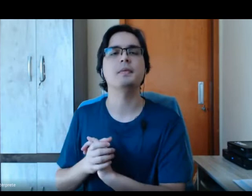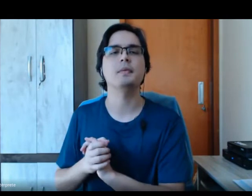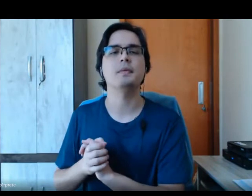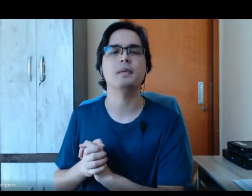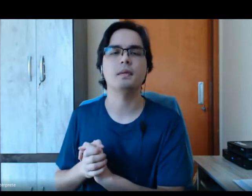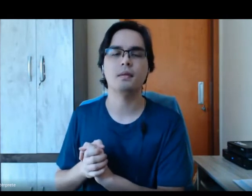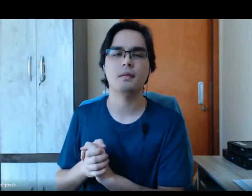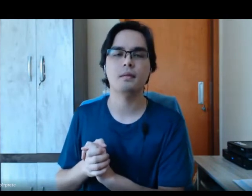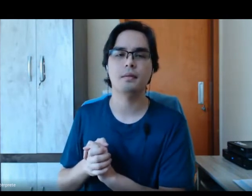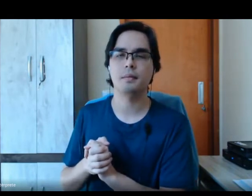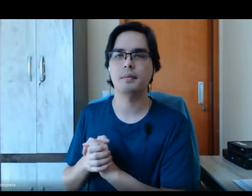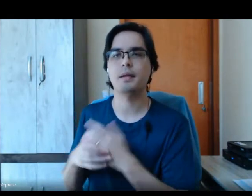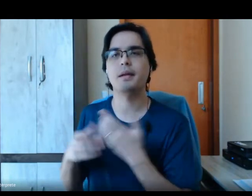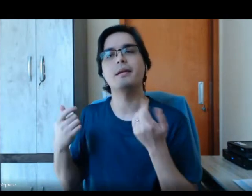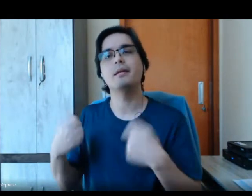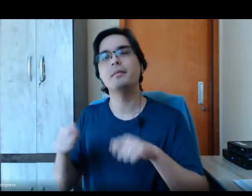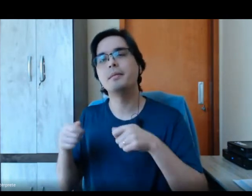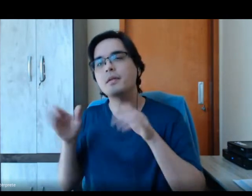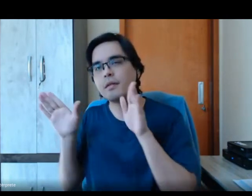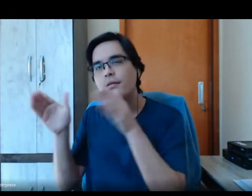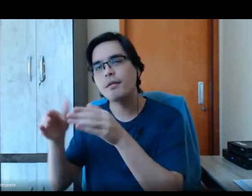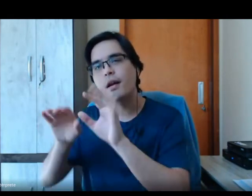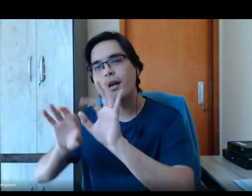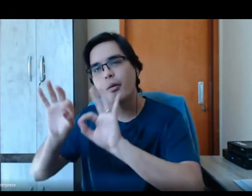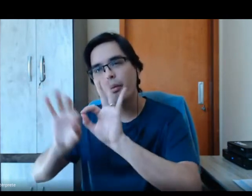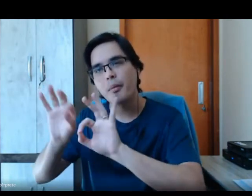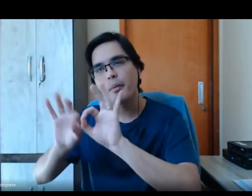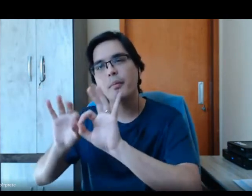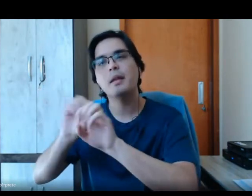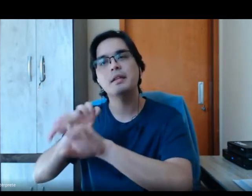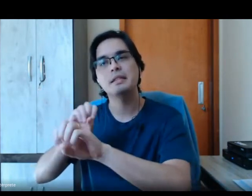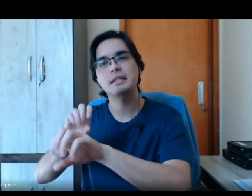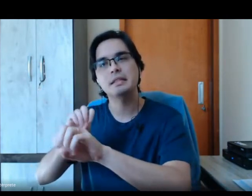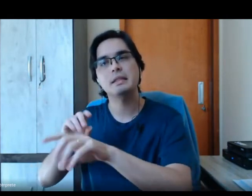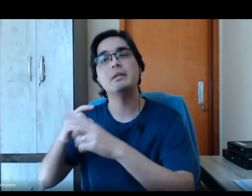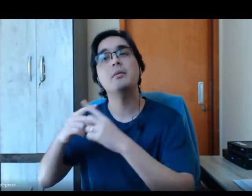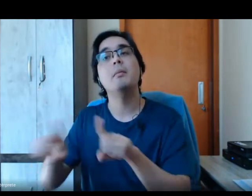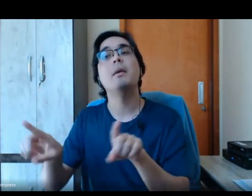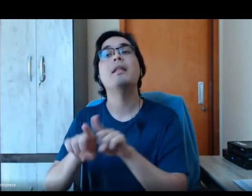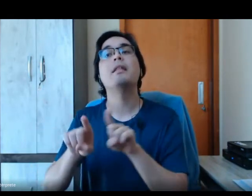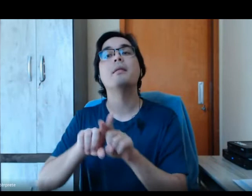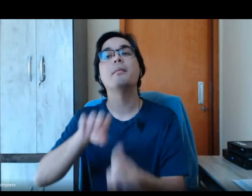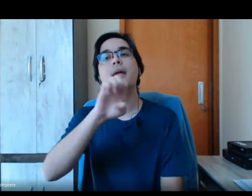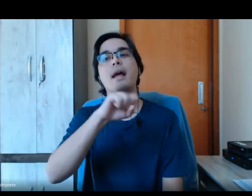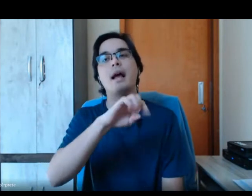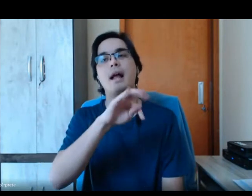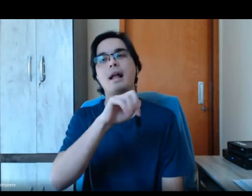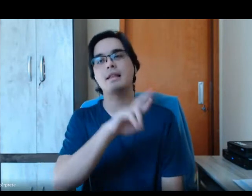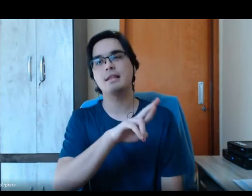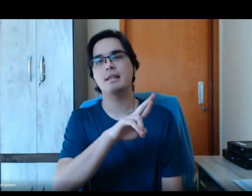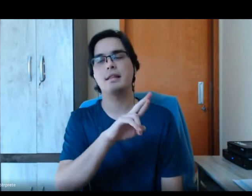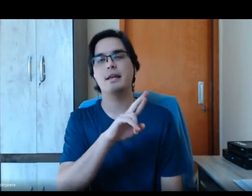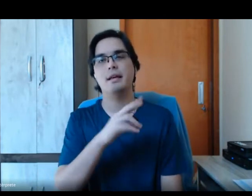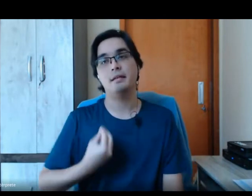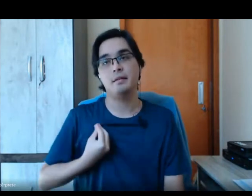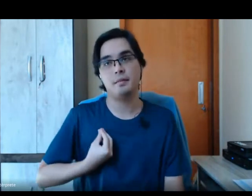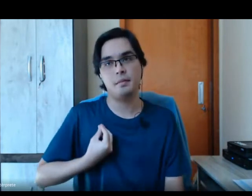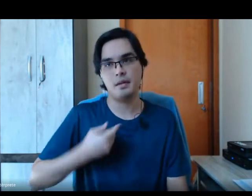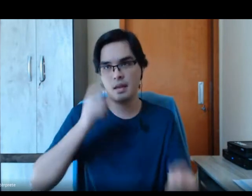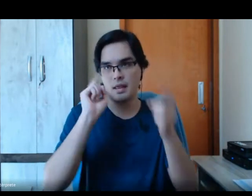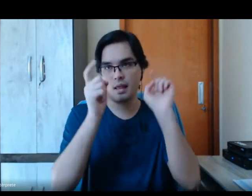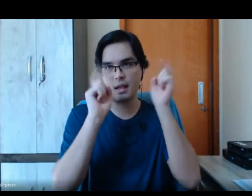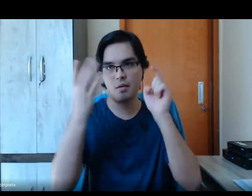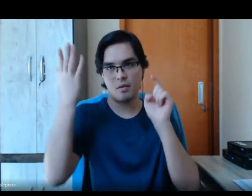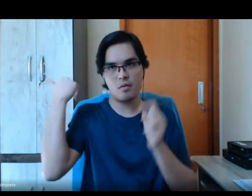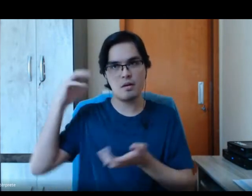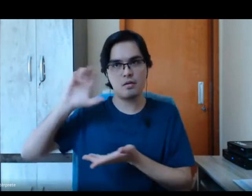E a gente, as minhas questões seriam no sentido de, será que a gente vai conseguir puxar o que a gente já tinha disciplina no Moodle antigo para o